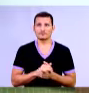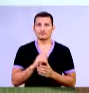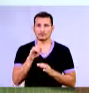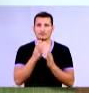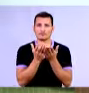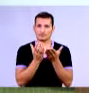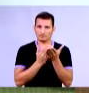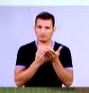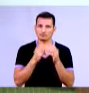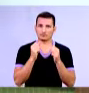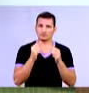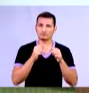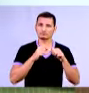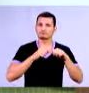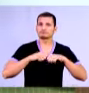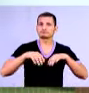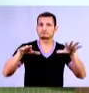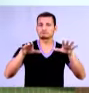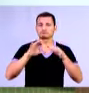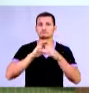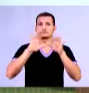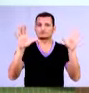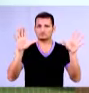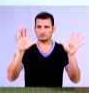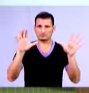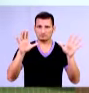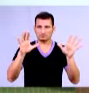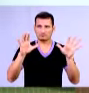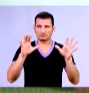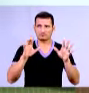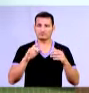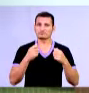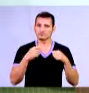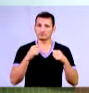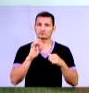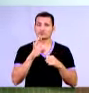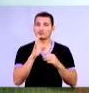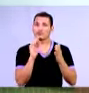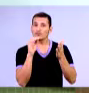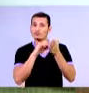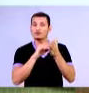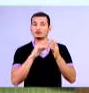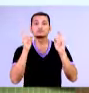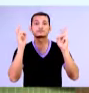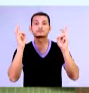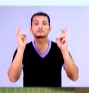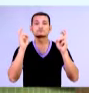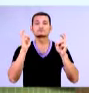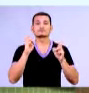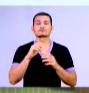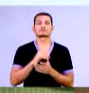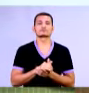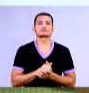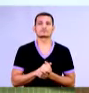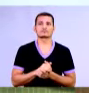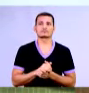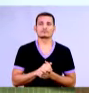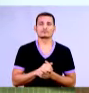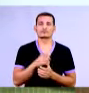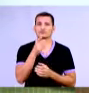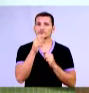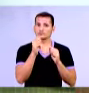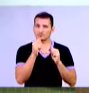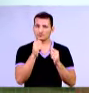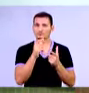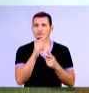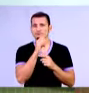ser distribuído livremente, bastando que seja citada a fonte. Você pode obter esse livro ou o link